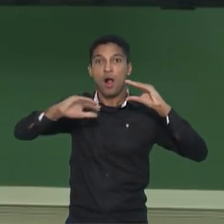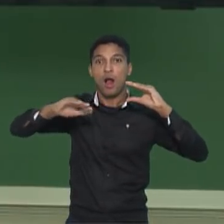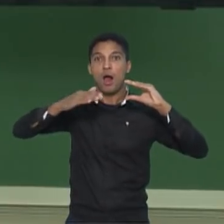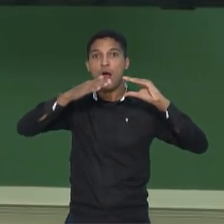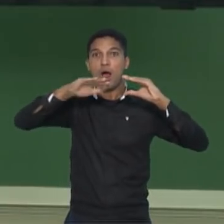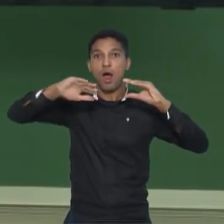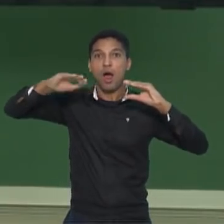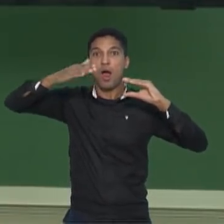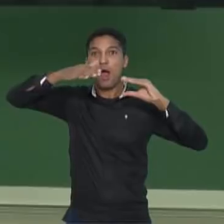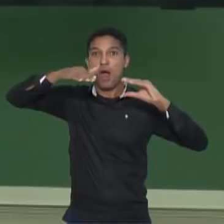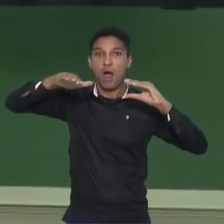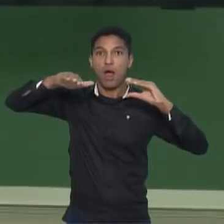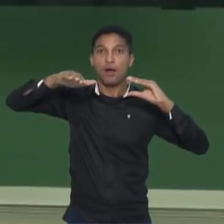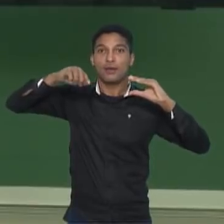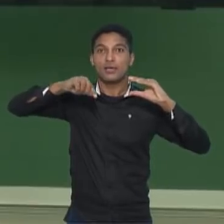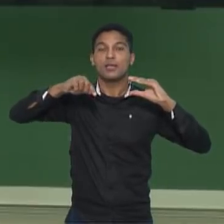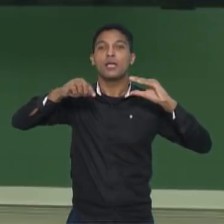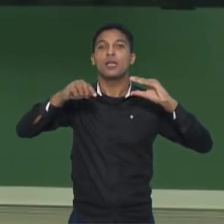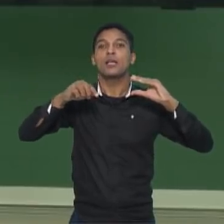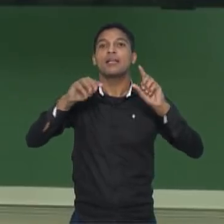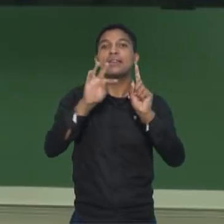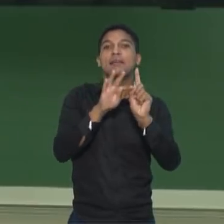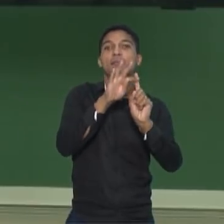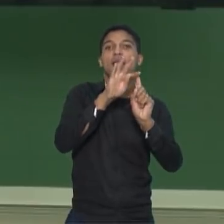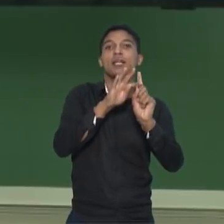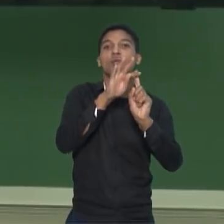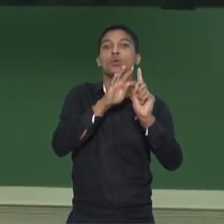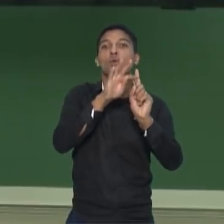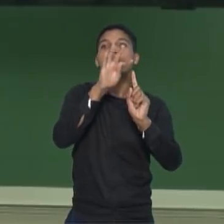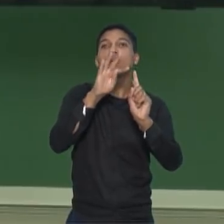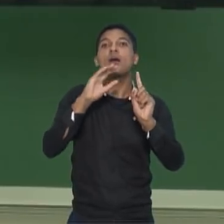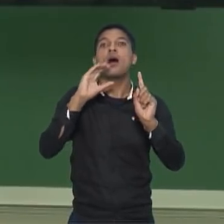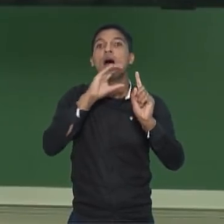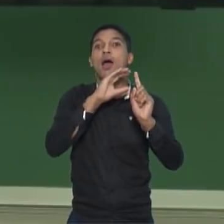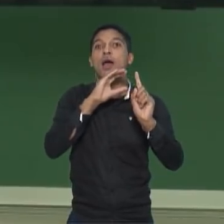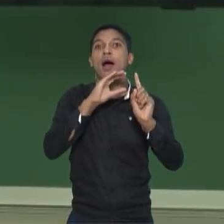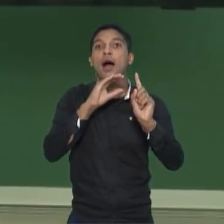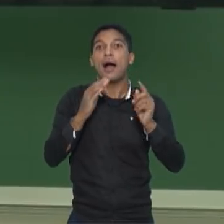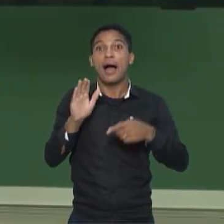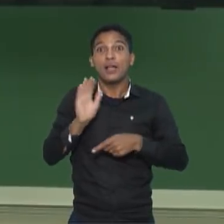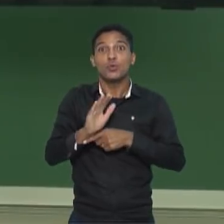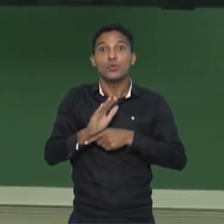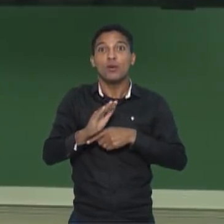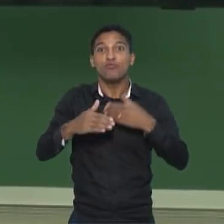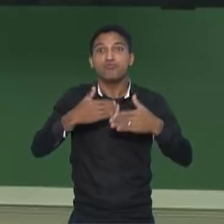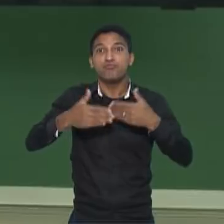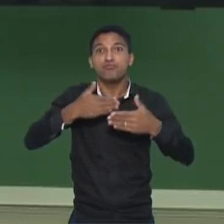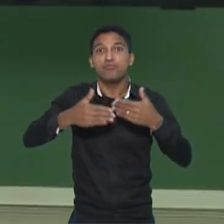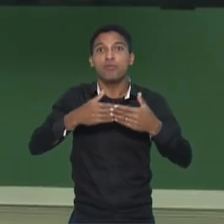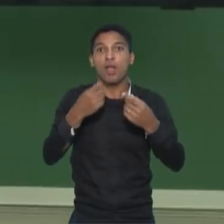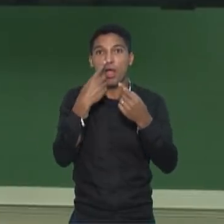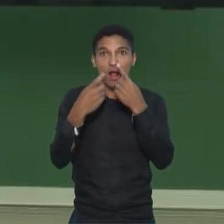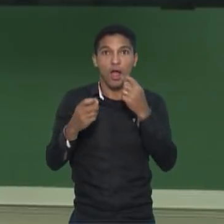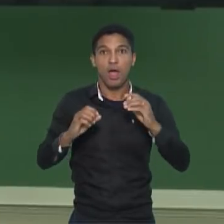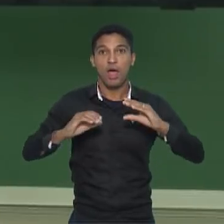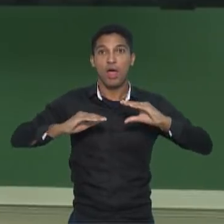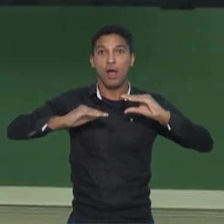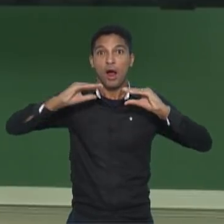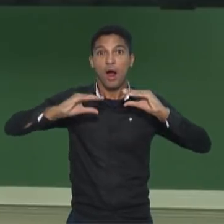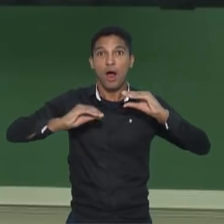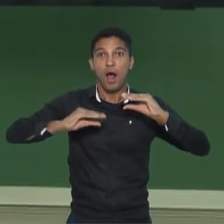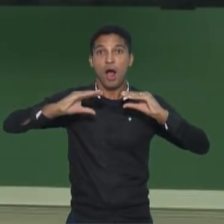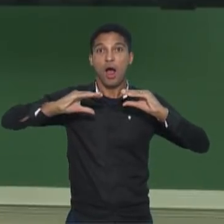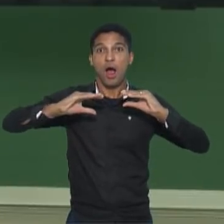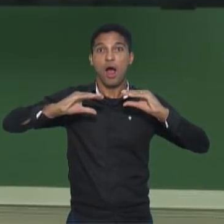temperatura um pouco mais aquecida contribui para a aceleração da decomposição, ou seja, contribui para